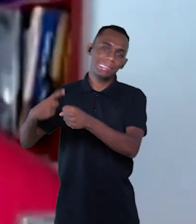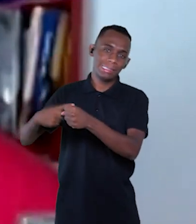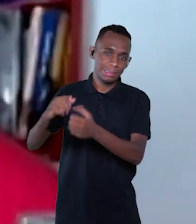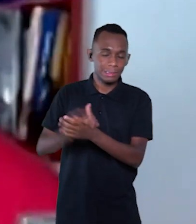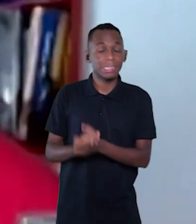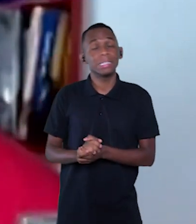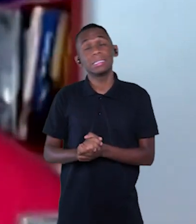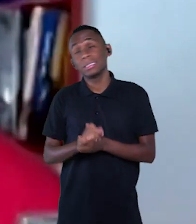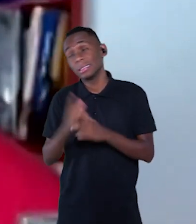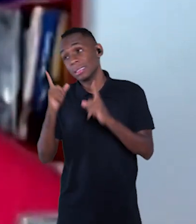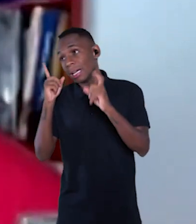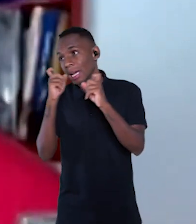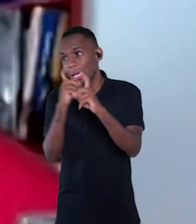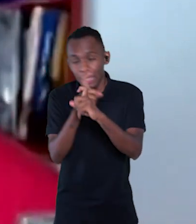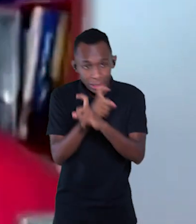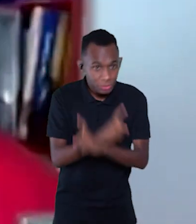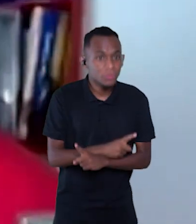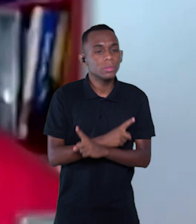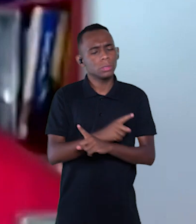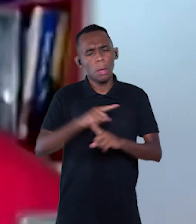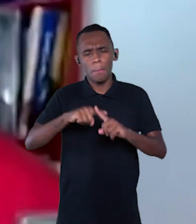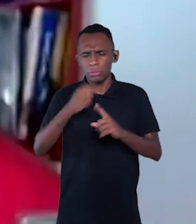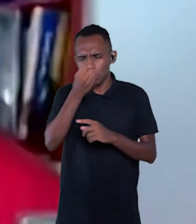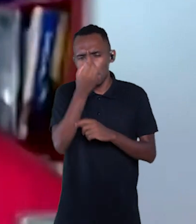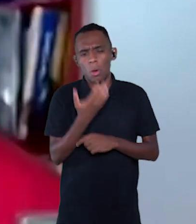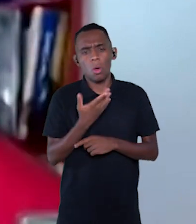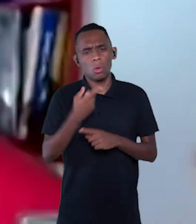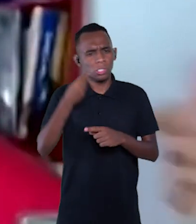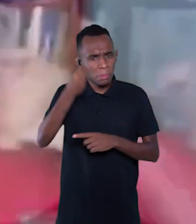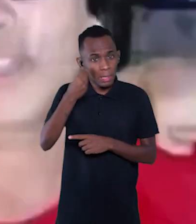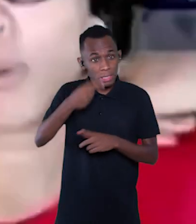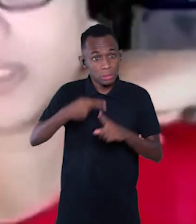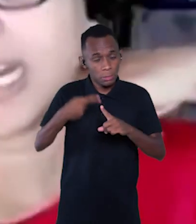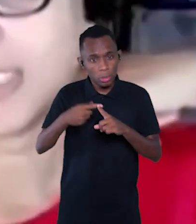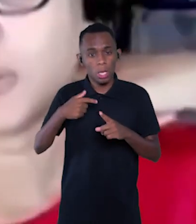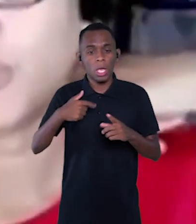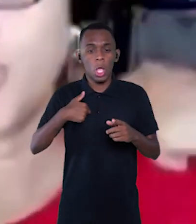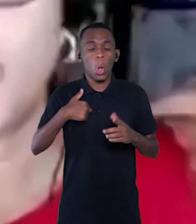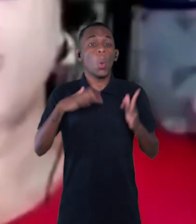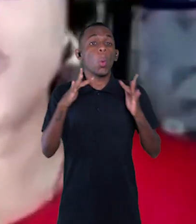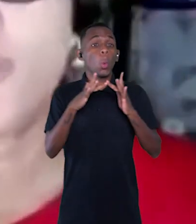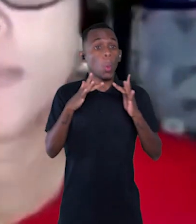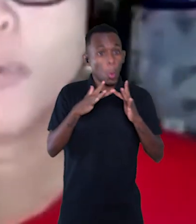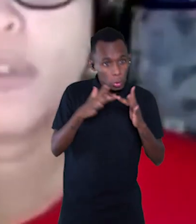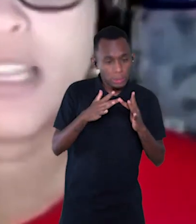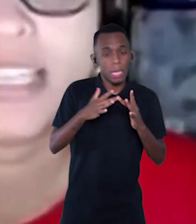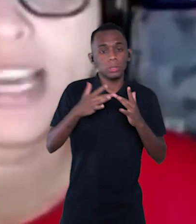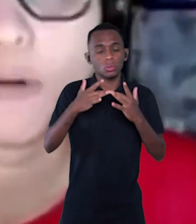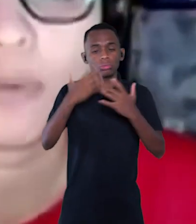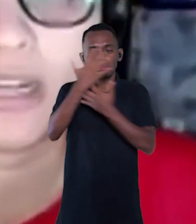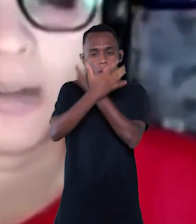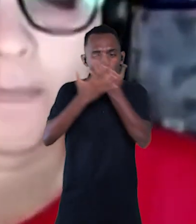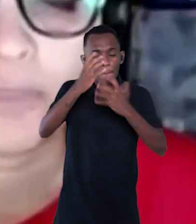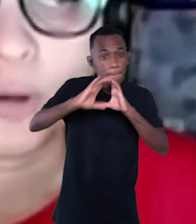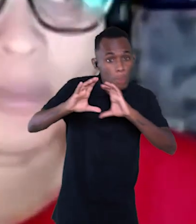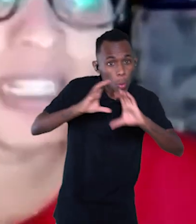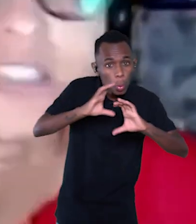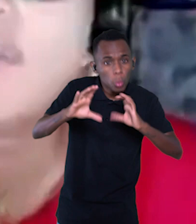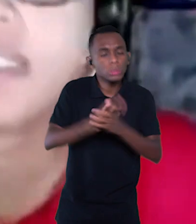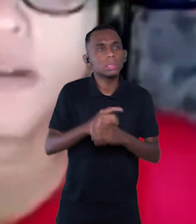peleja, uma luta imensa, mas valeu super a pena, porque primeiro me manteve em contato com a música, que era